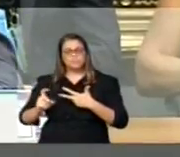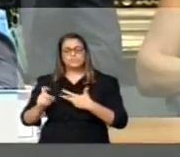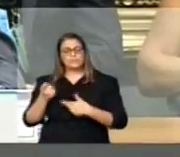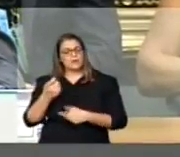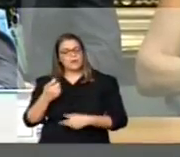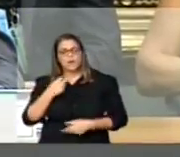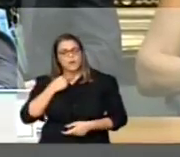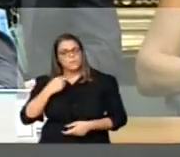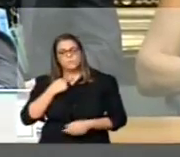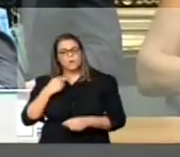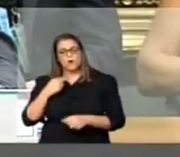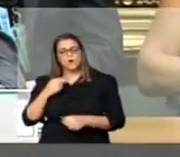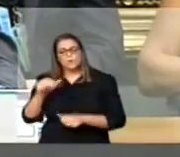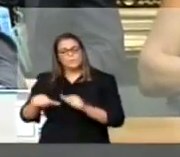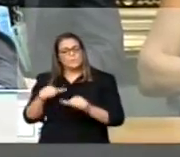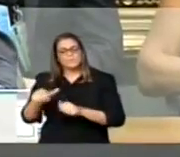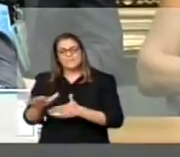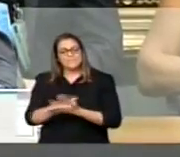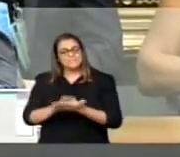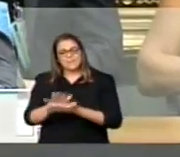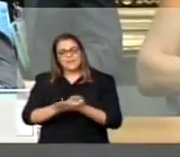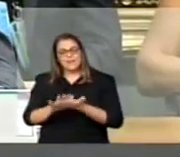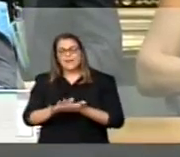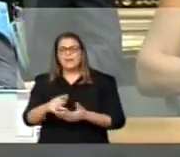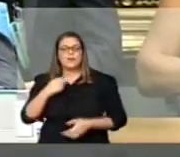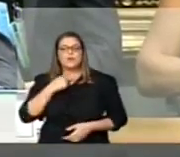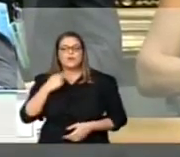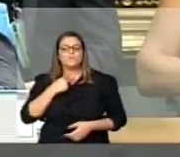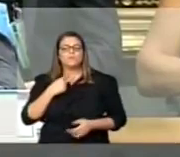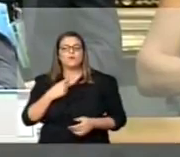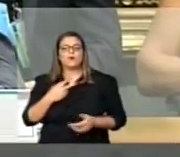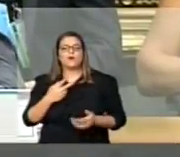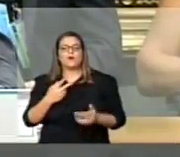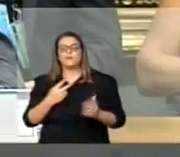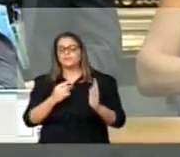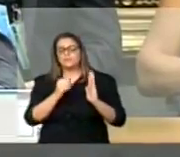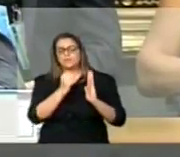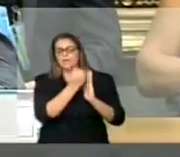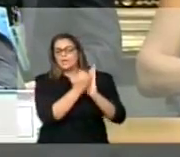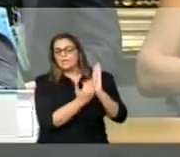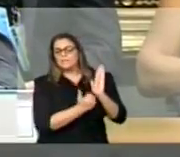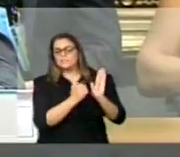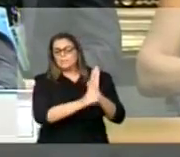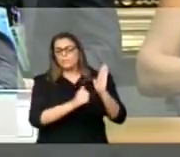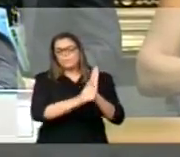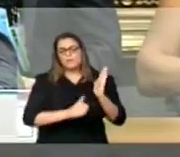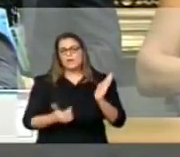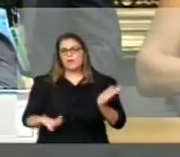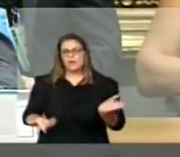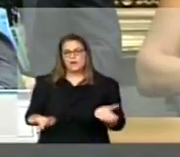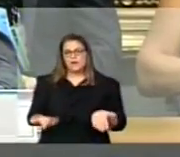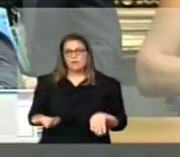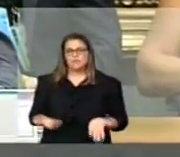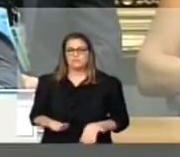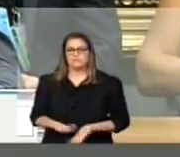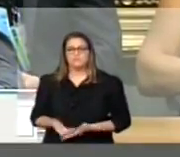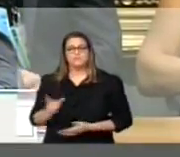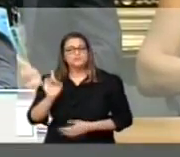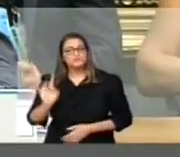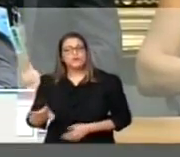não poderia alterar nem fazer ingerências na tal lista do supermercado. Apenas